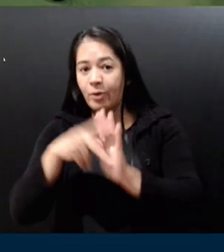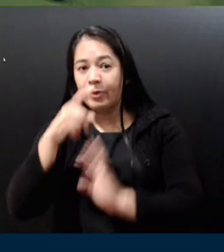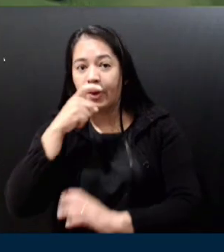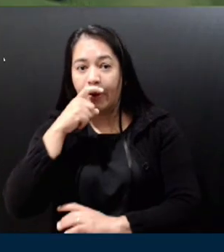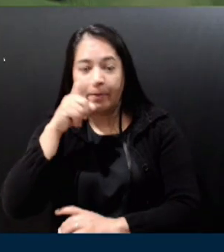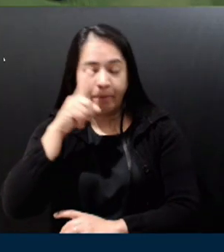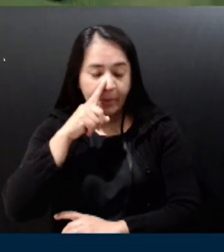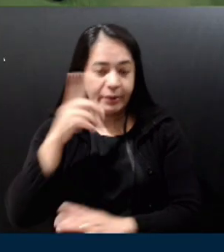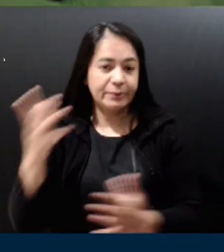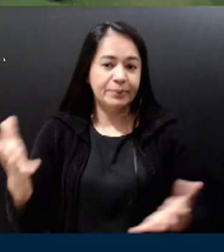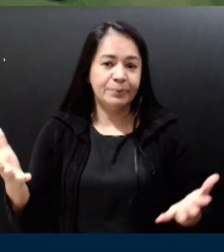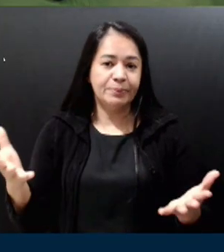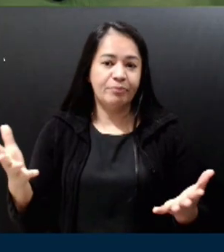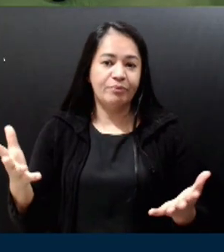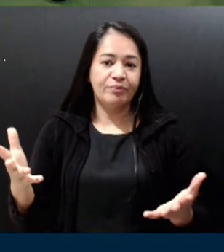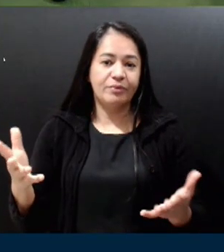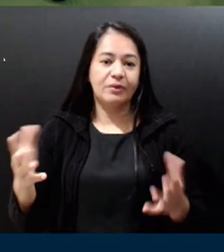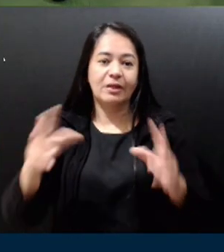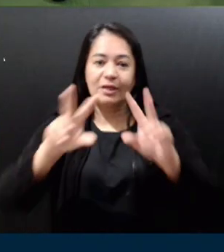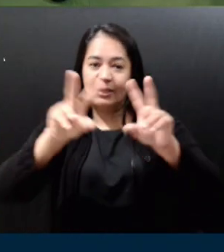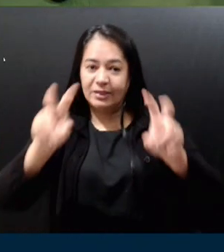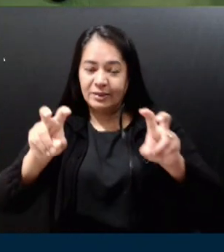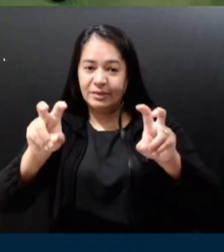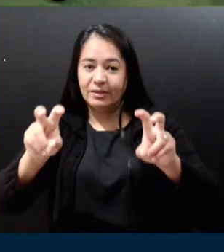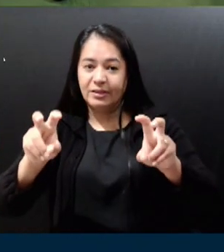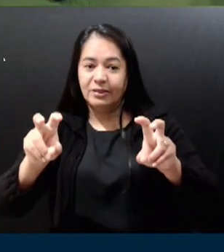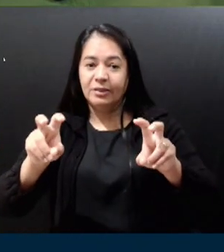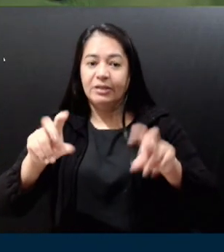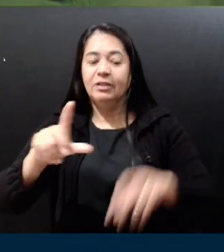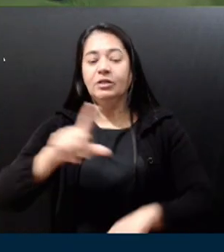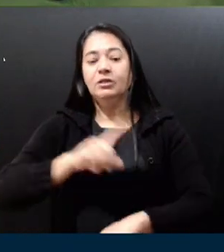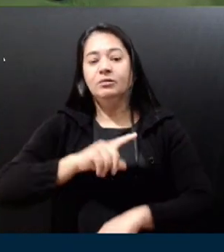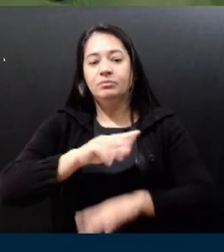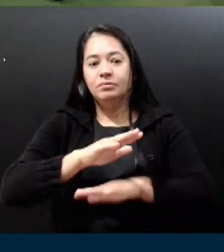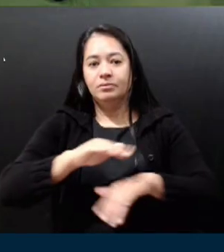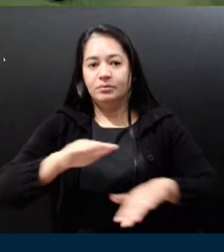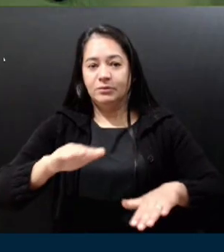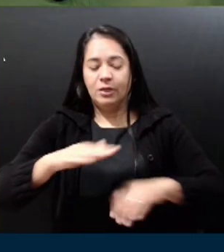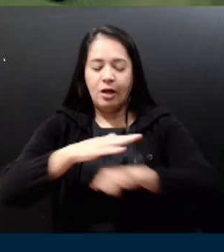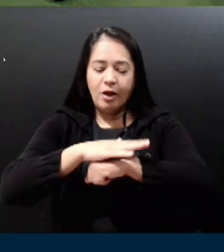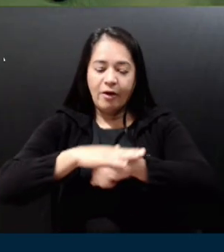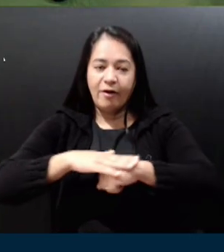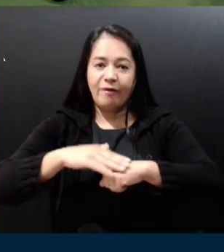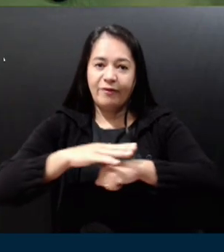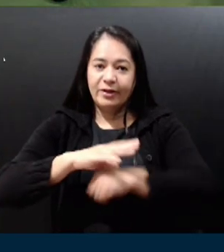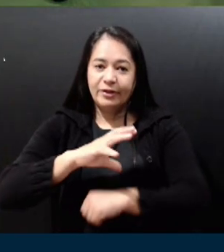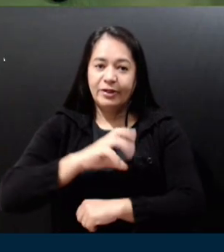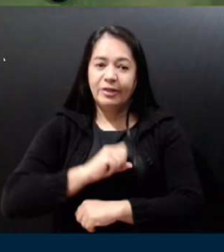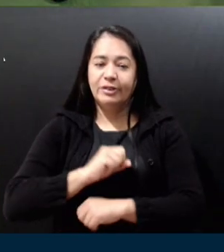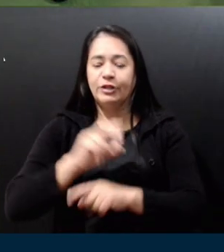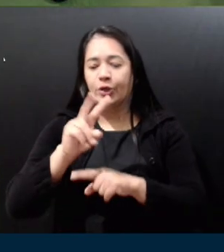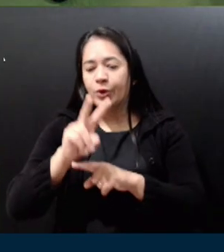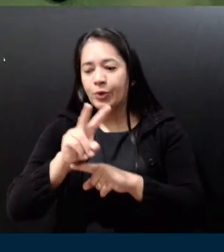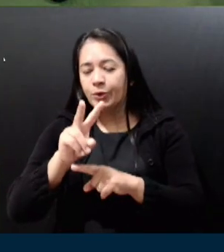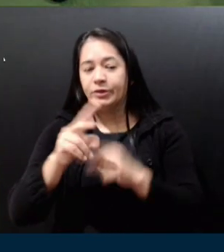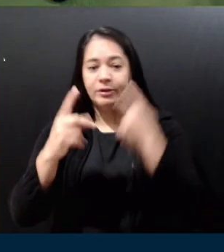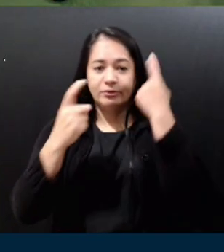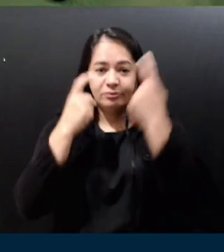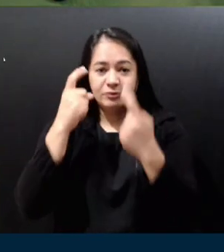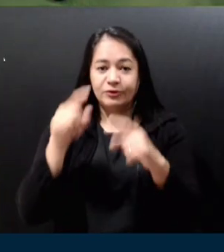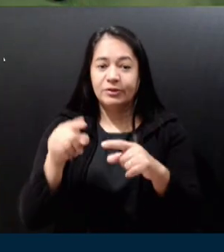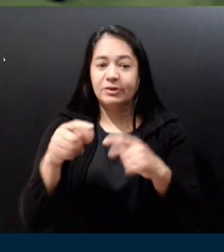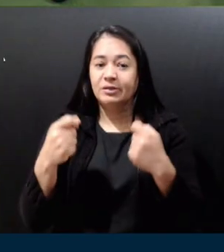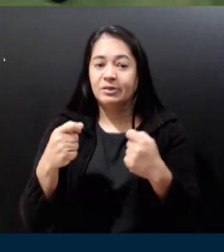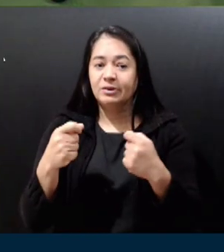esses temas, quando existe criança, afetos, carinhos, preocupação, cuidado, você tem que deixar um pouco do direito de